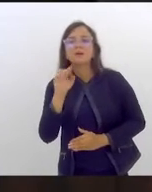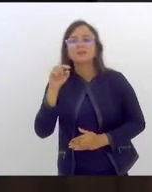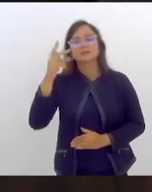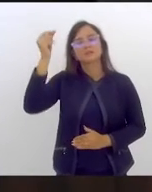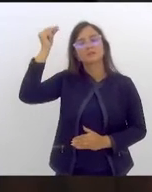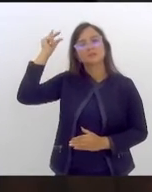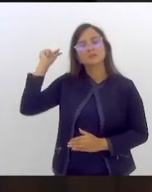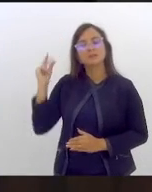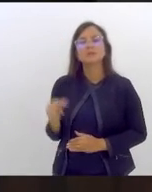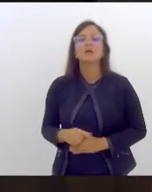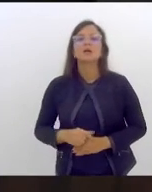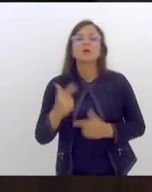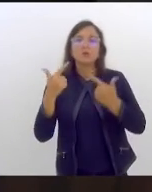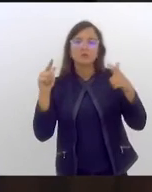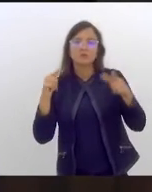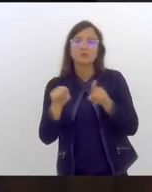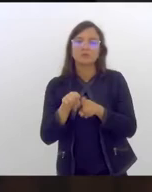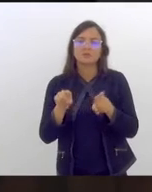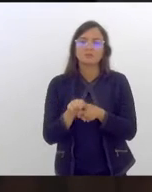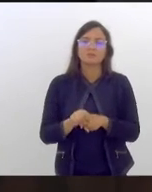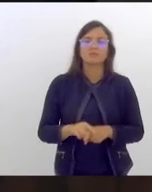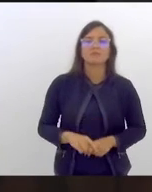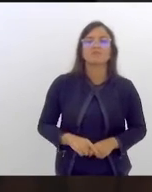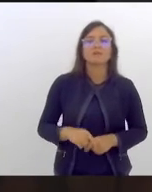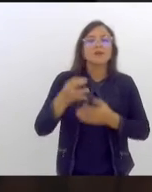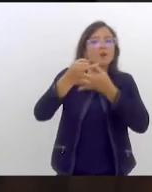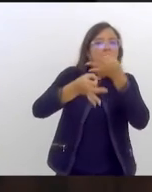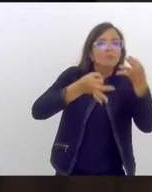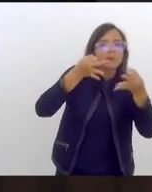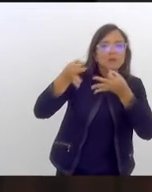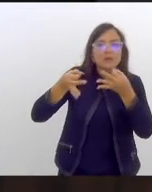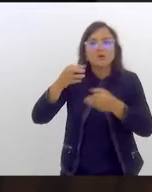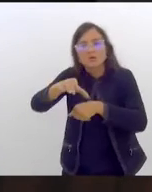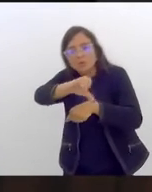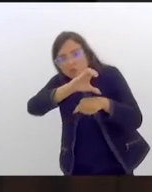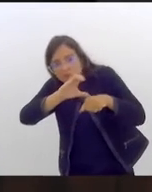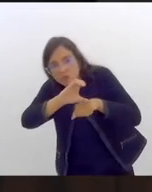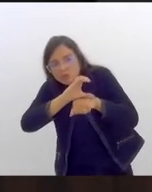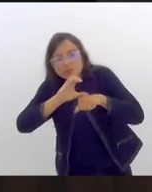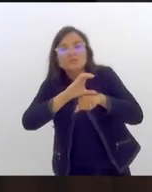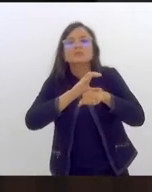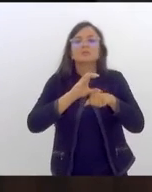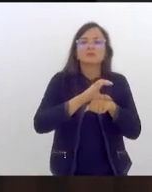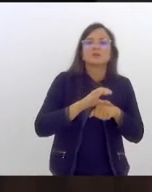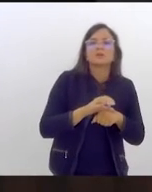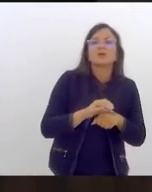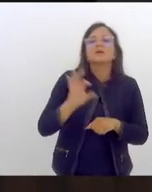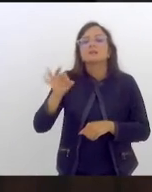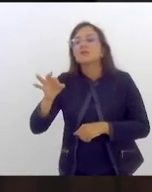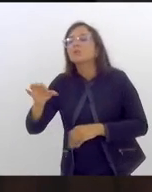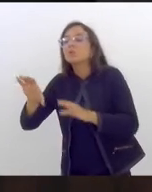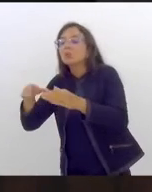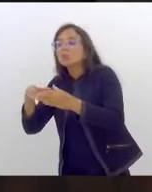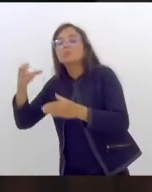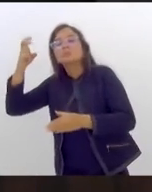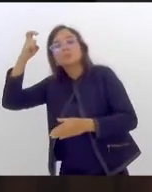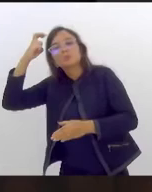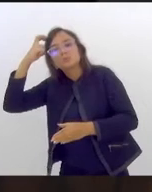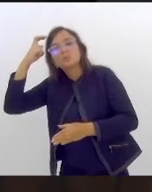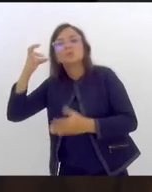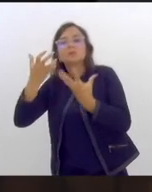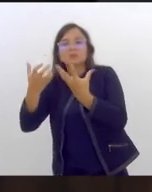pareceres das comissões de construção e justiça pela constitucionalidade de Cultura favorável